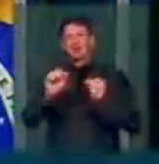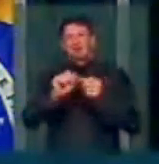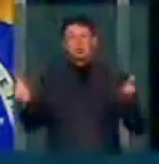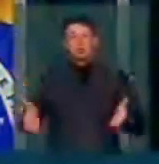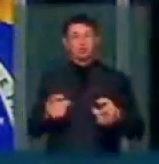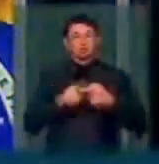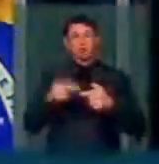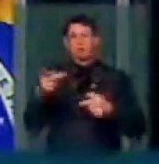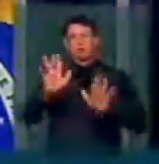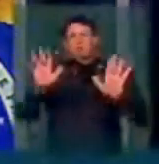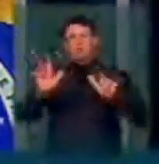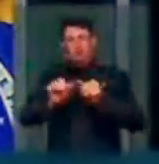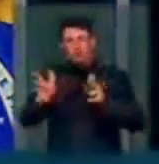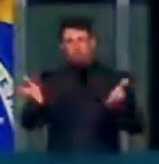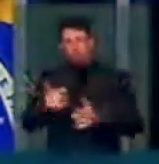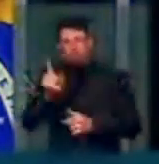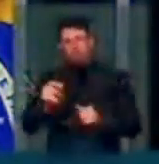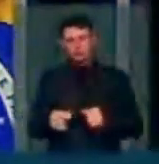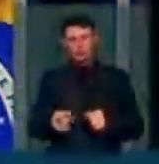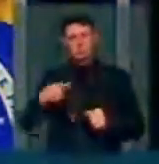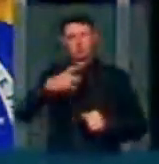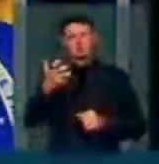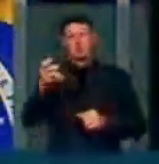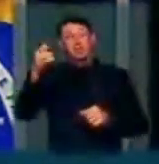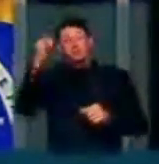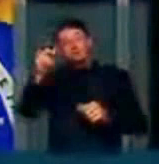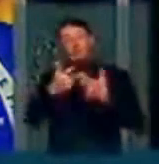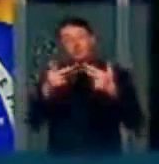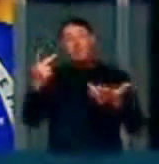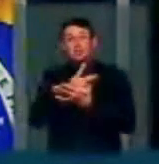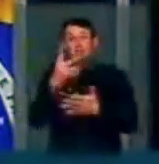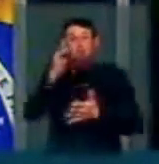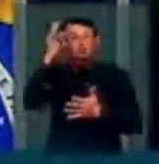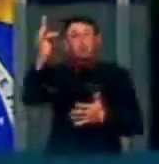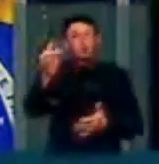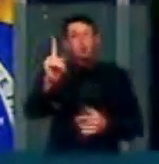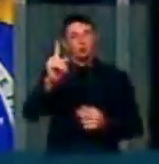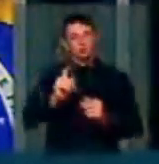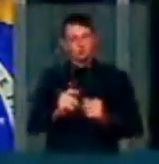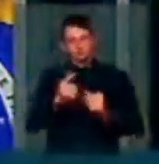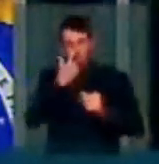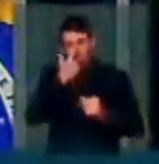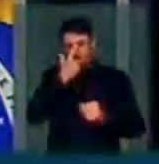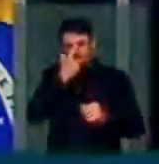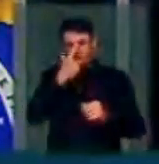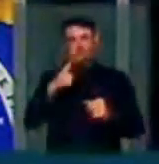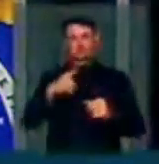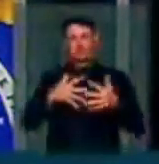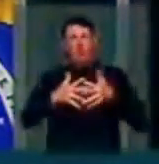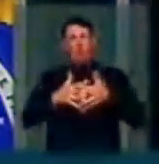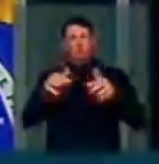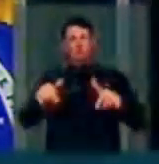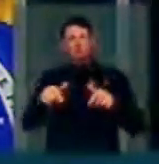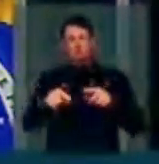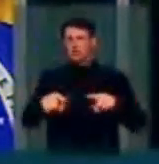porque não tem nada errado sendo feito hoje. O que a gente quer evitar é que alguma coisa errada venha a ser feita no futuro. Eu acho que nós temos algumas confusões aqui